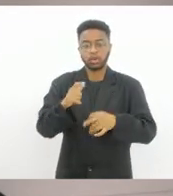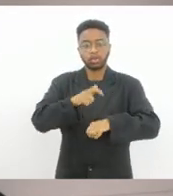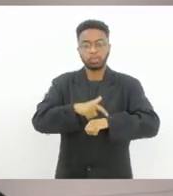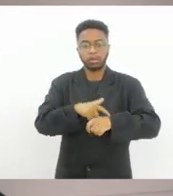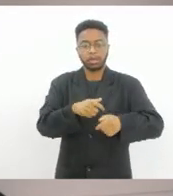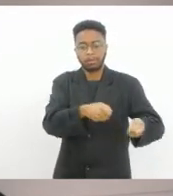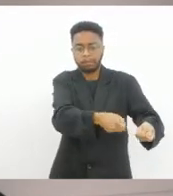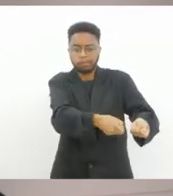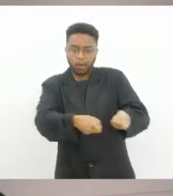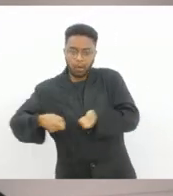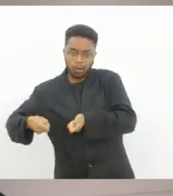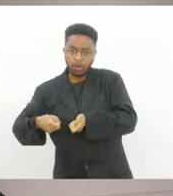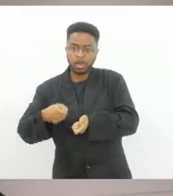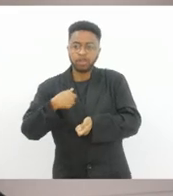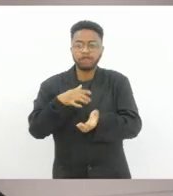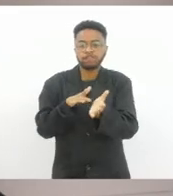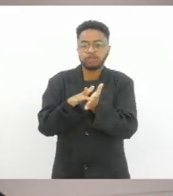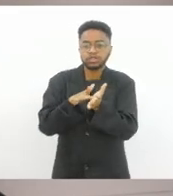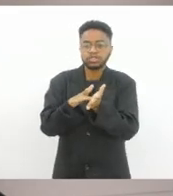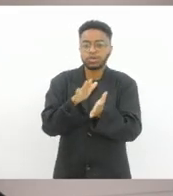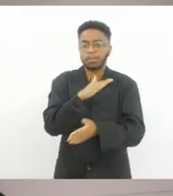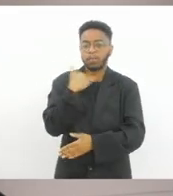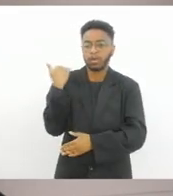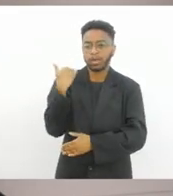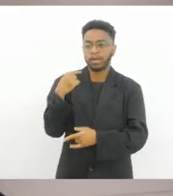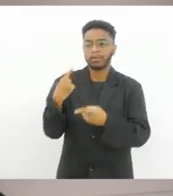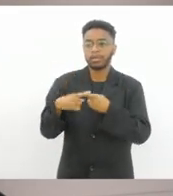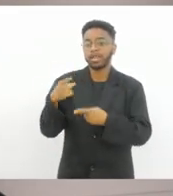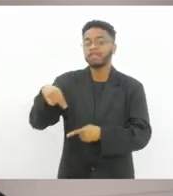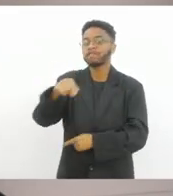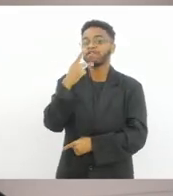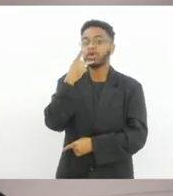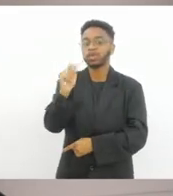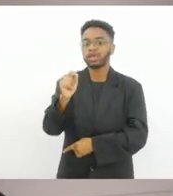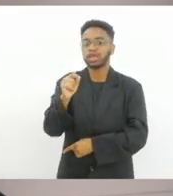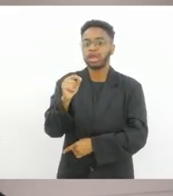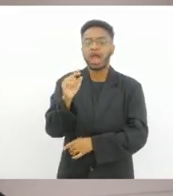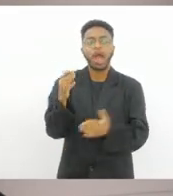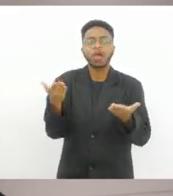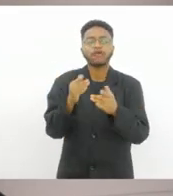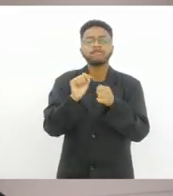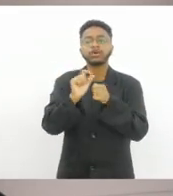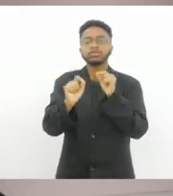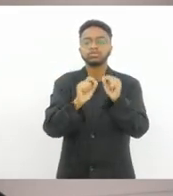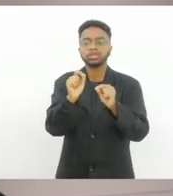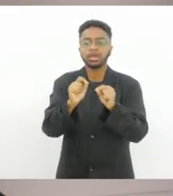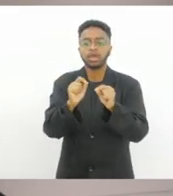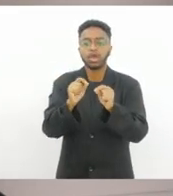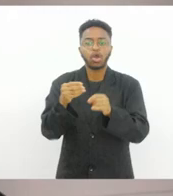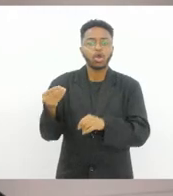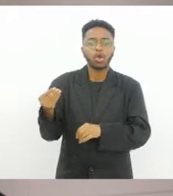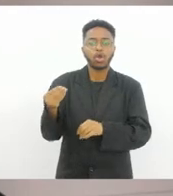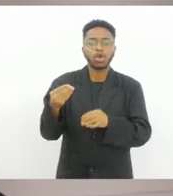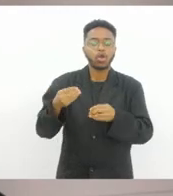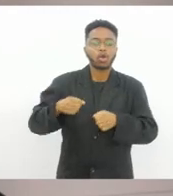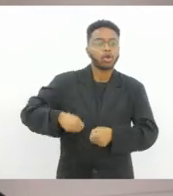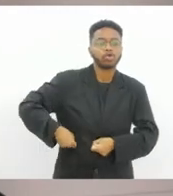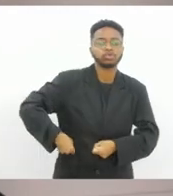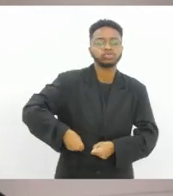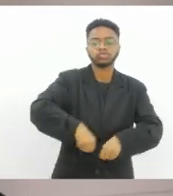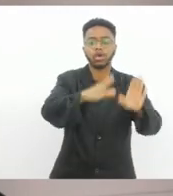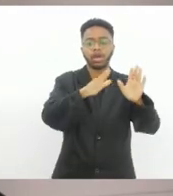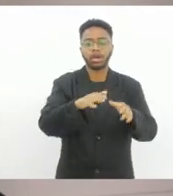arrastaram, eu me fiz de morta, porque eles falaram, e agora, o que a gente faz? Ele diz, joga ela na linha do trem, fala que ela se matou por